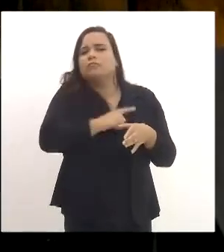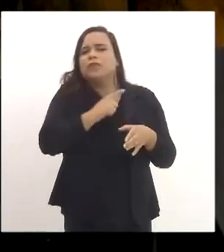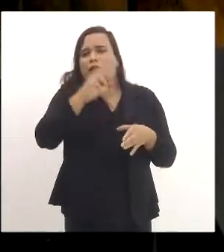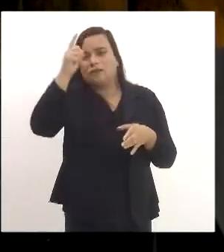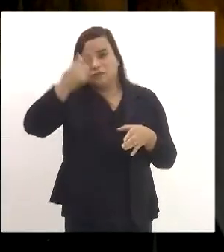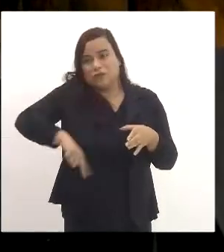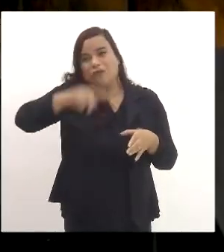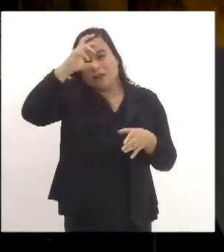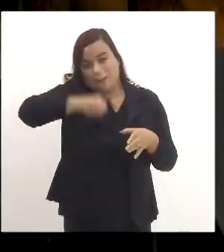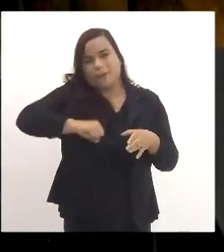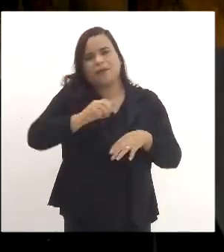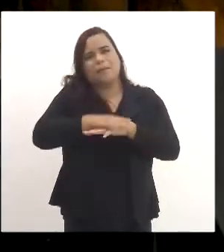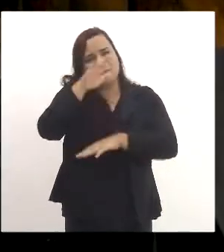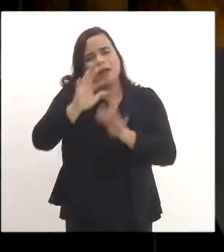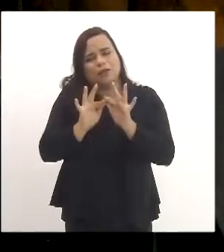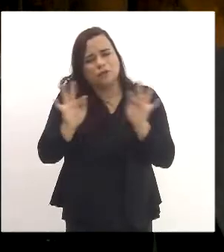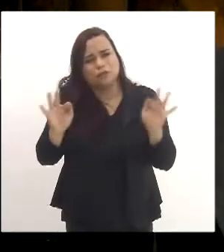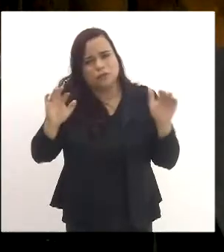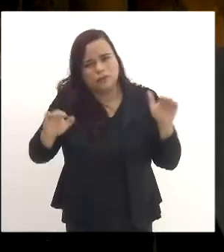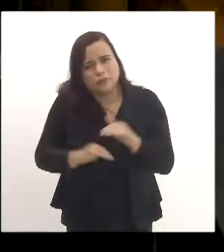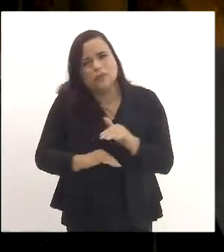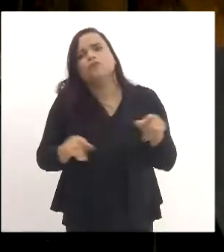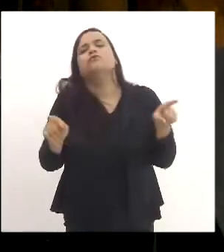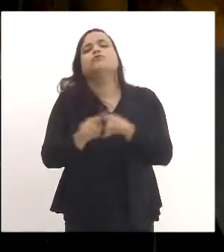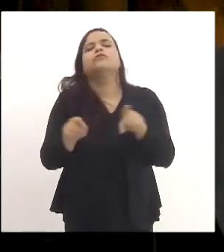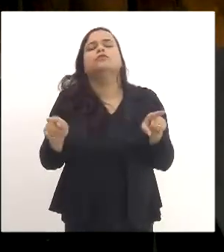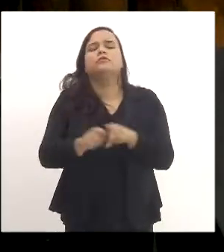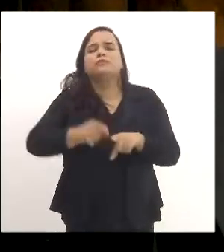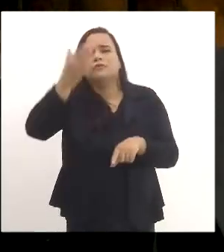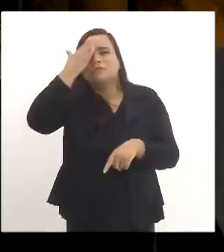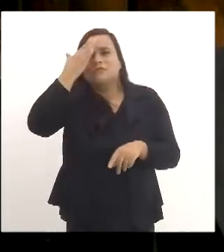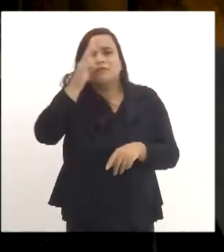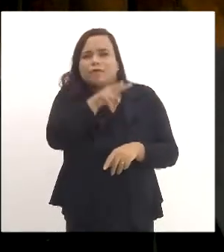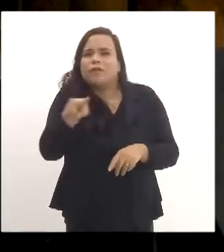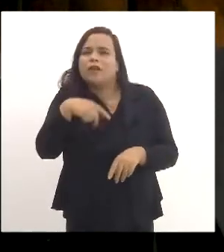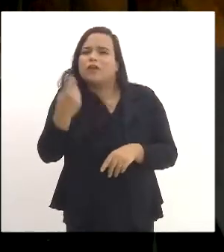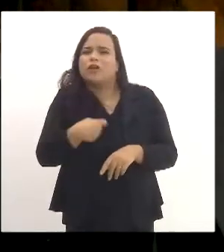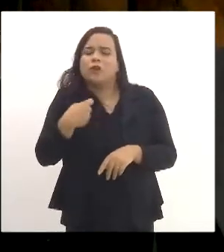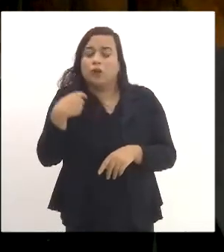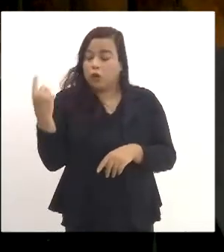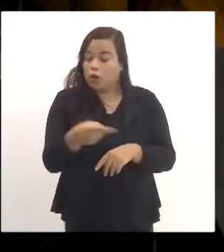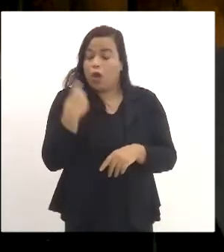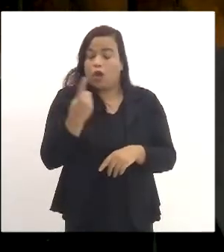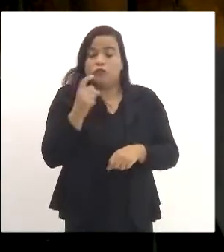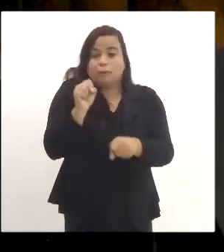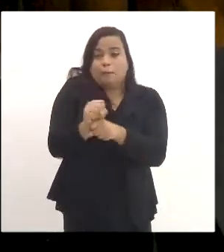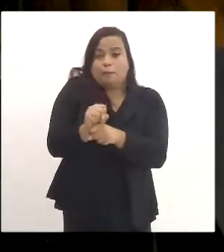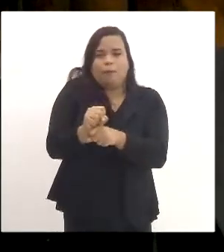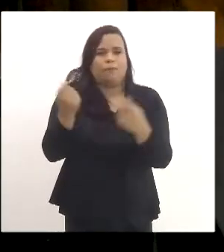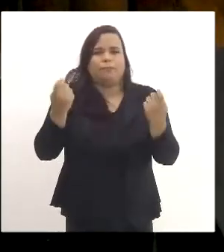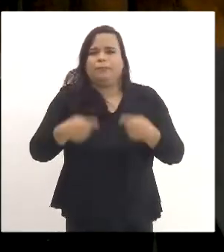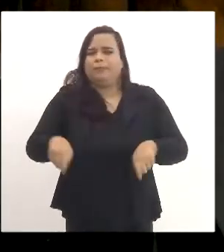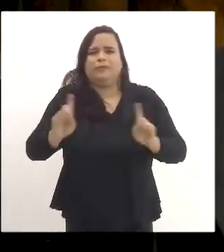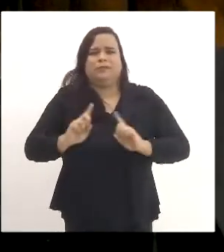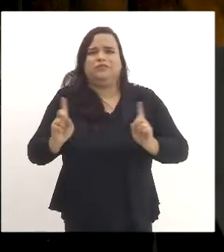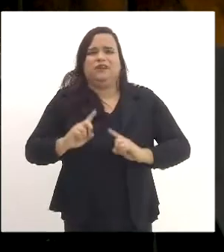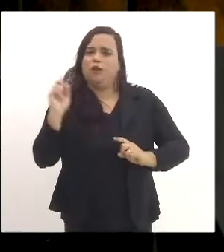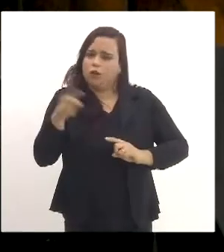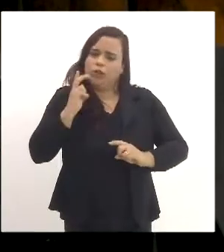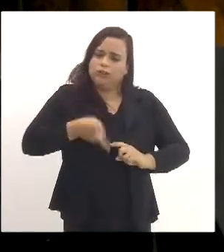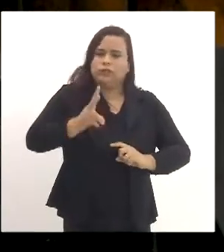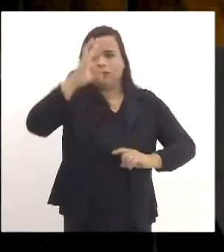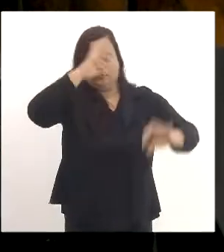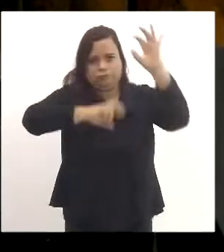aprender a ser mais humilde e a compreender a necessidade de aprendermos mais uns com os outros. Relembrando Paulo